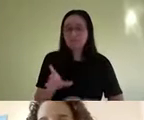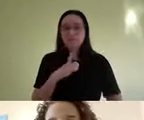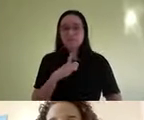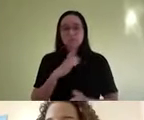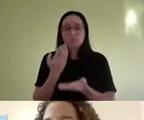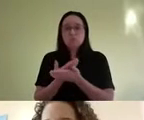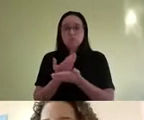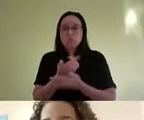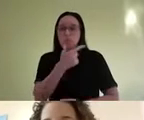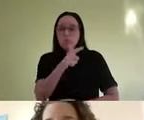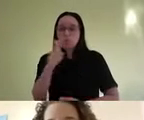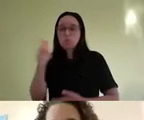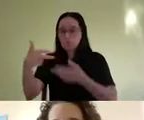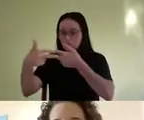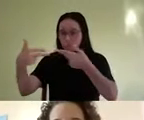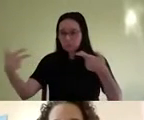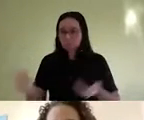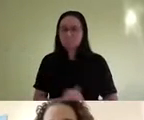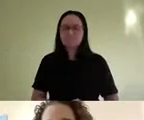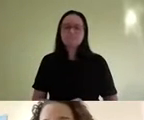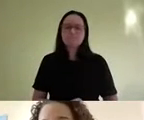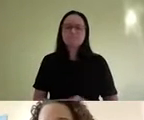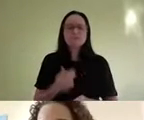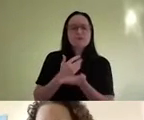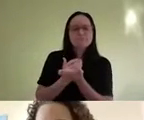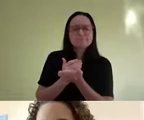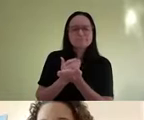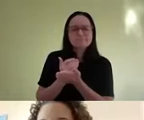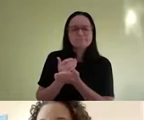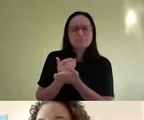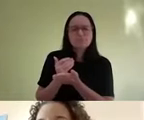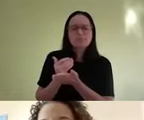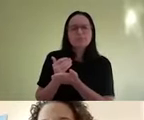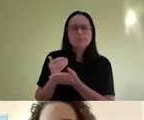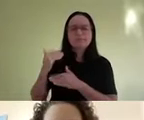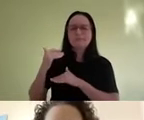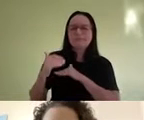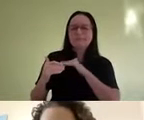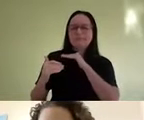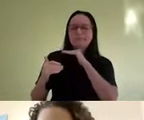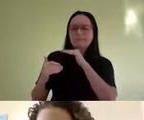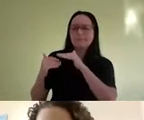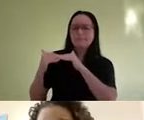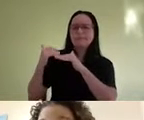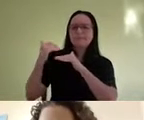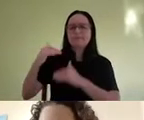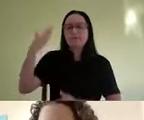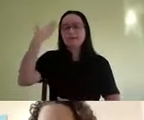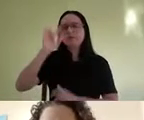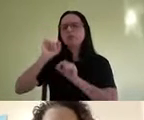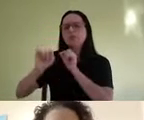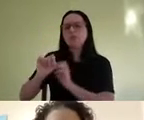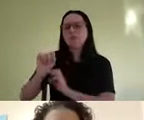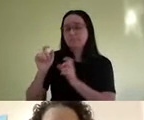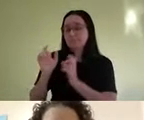mercados, e foi aí que eu comecei a minha jornada no entendimento do que era blockchain. Na época,